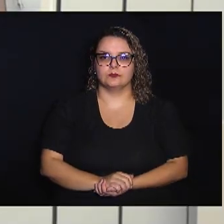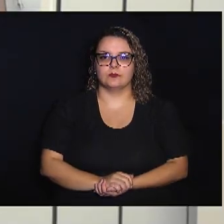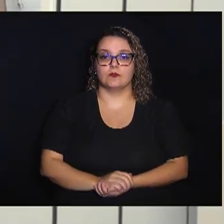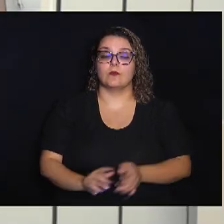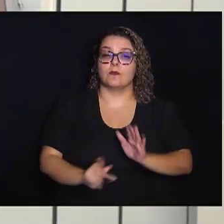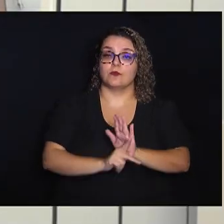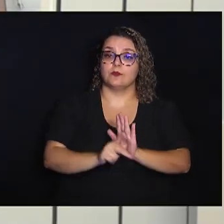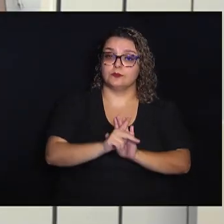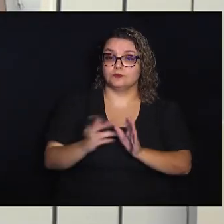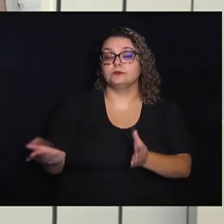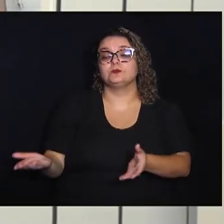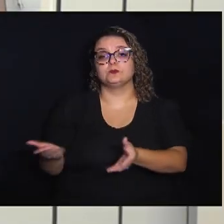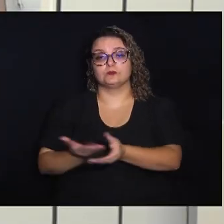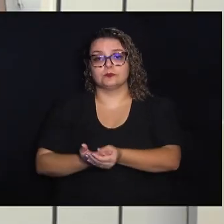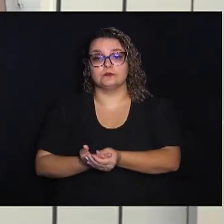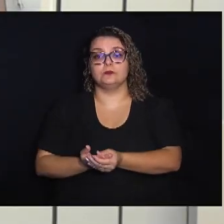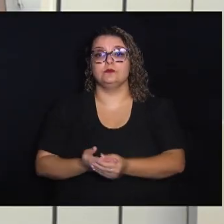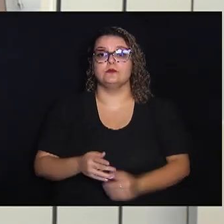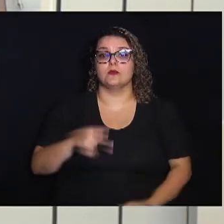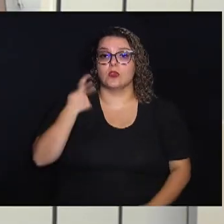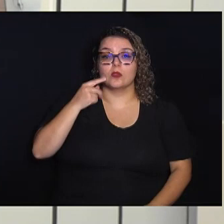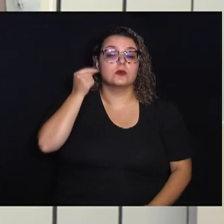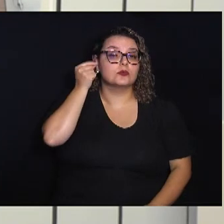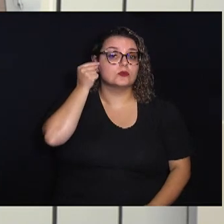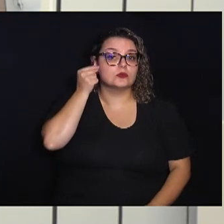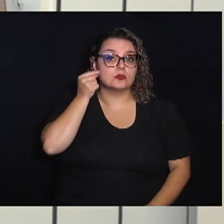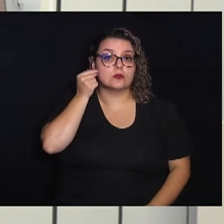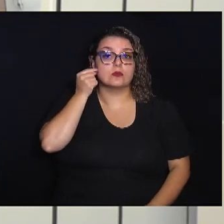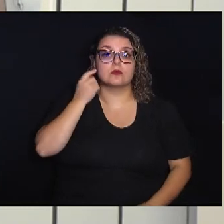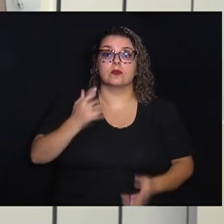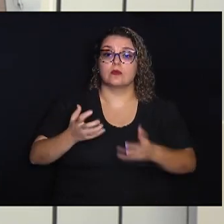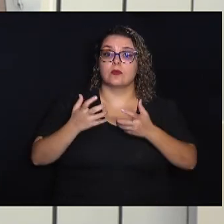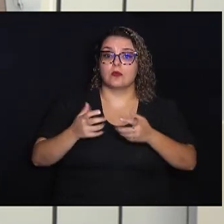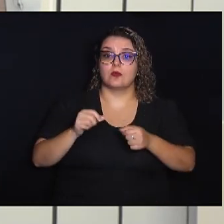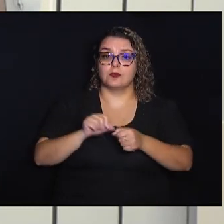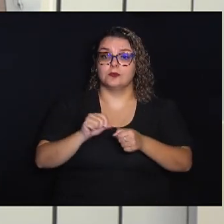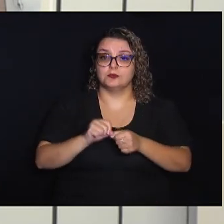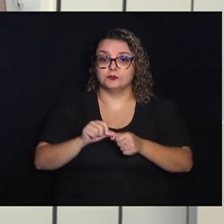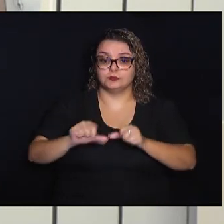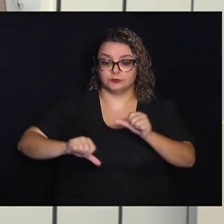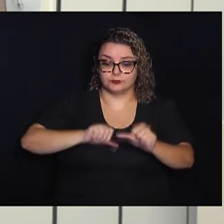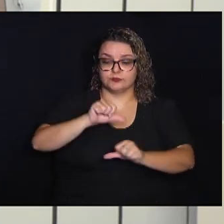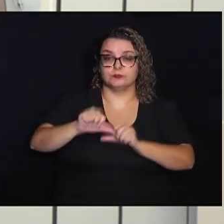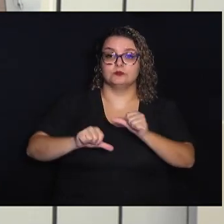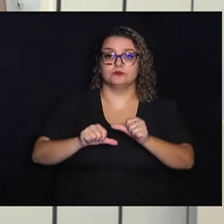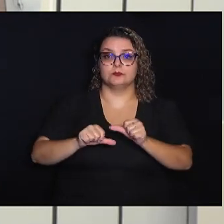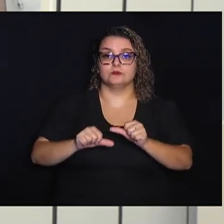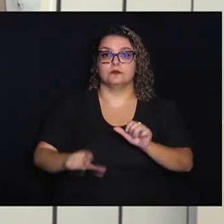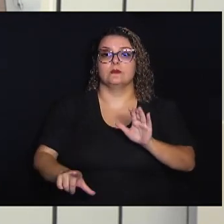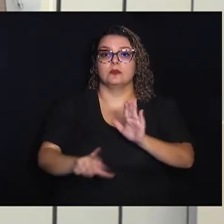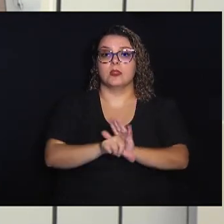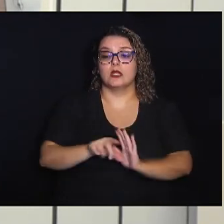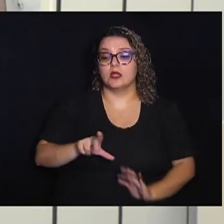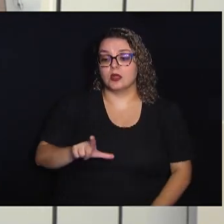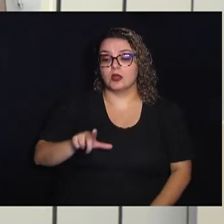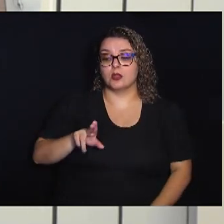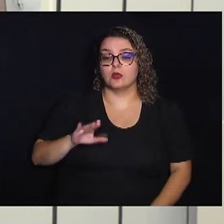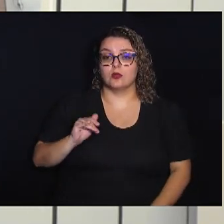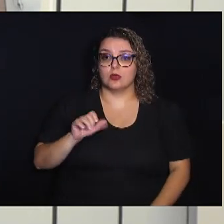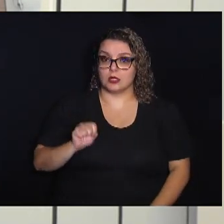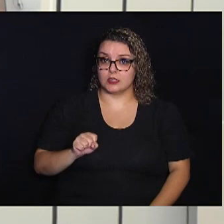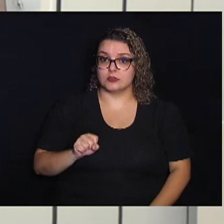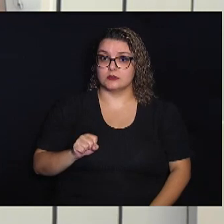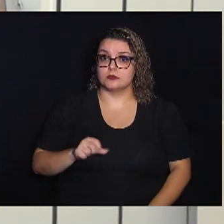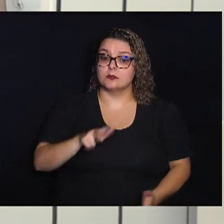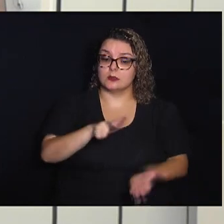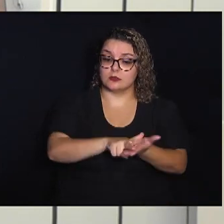Projeto protocolado pelo vereador Marcelo Silva pretende fazer uma alteração na Lei Lucas para